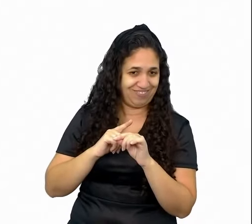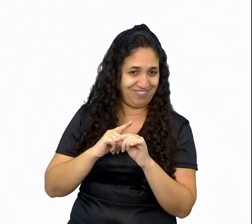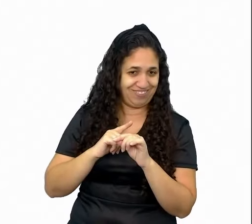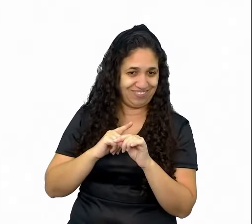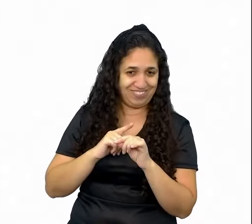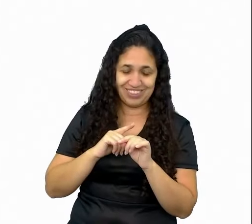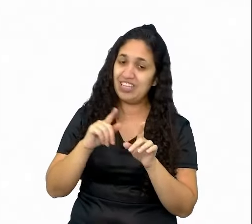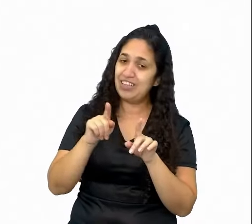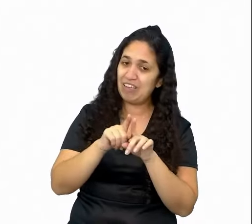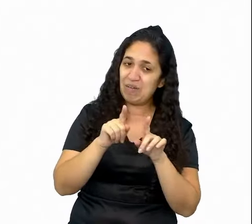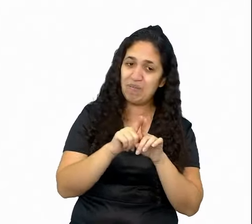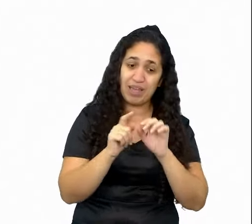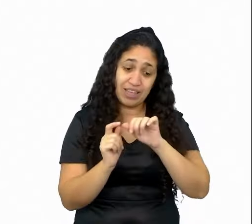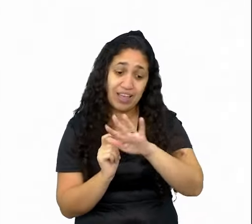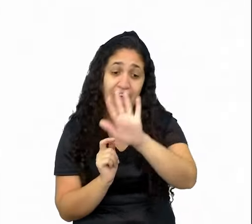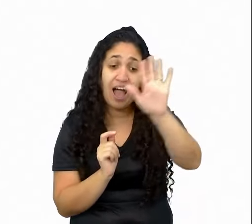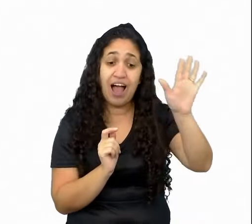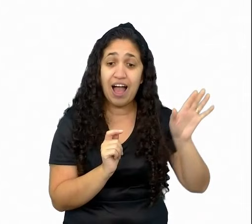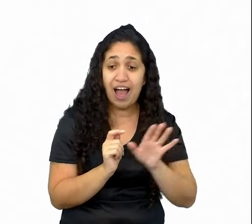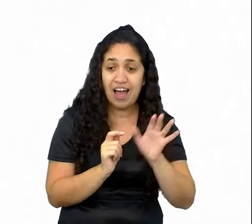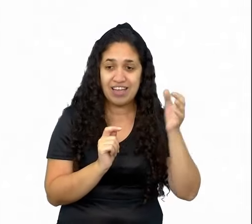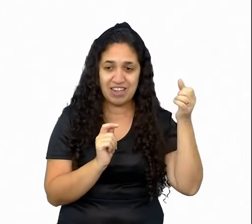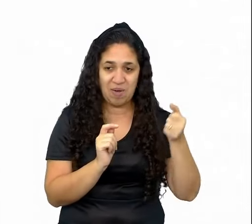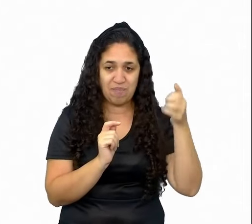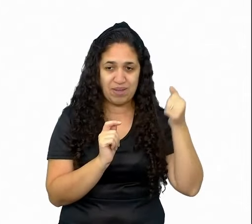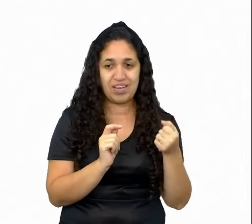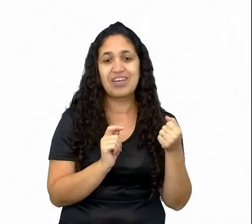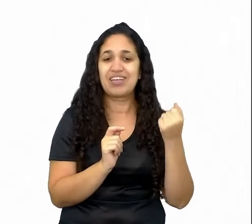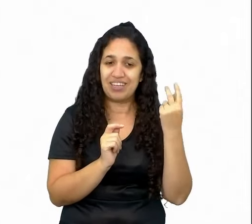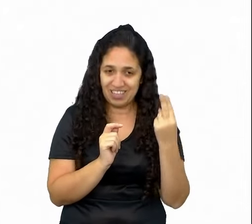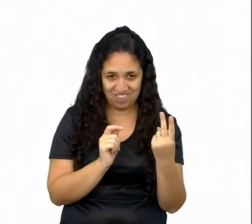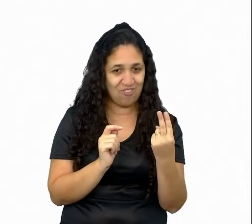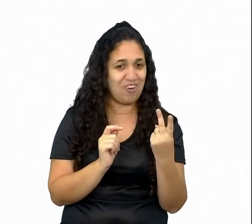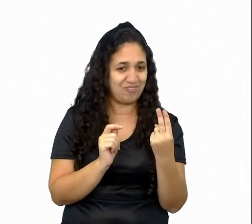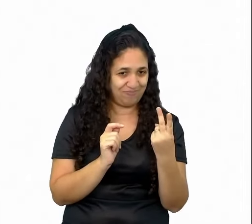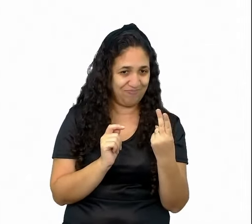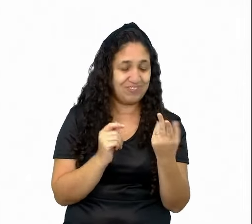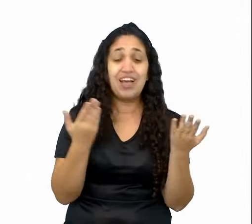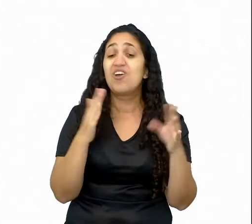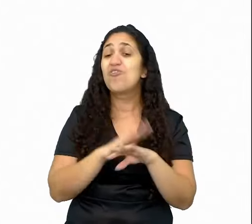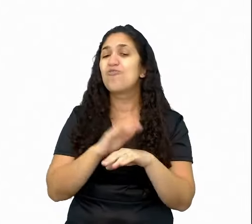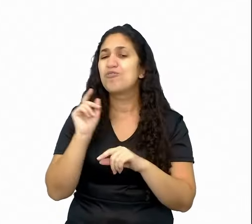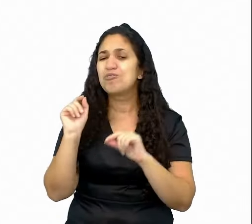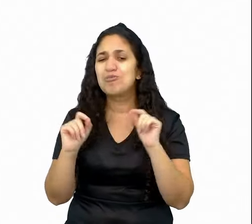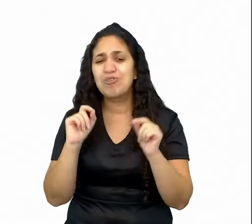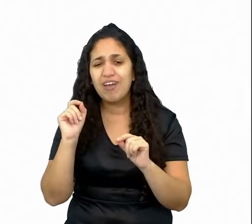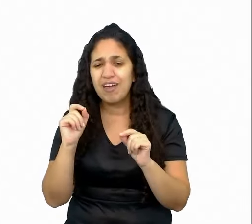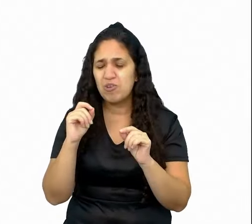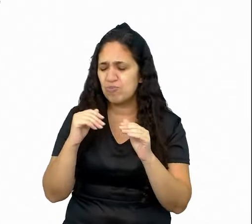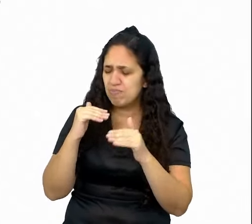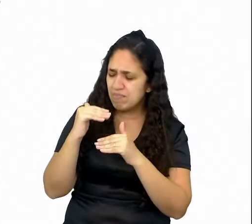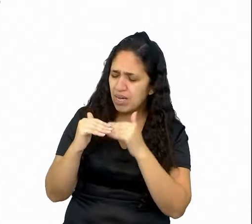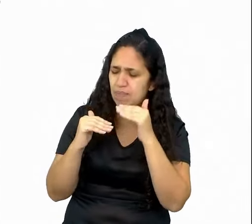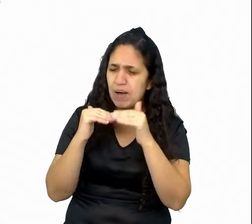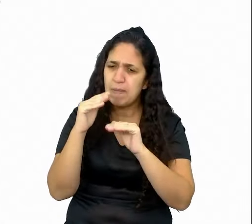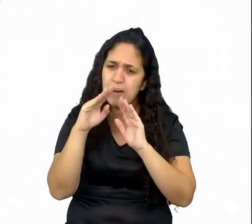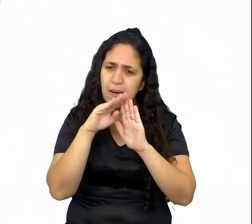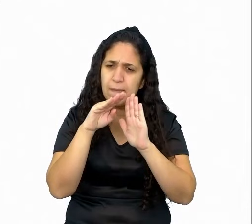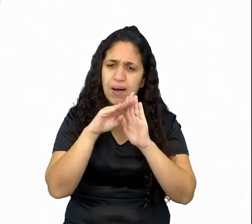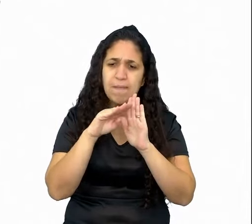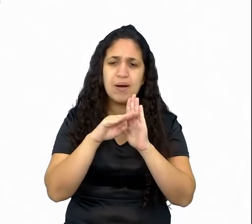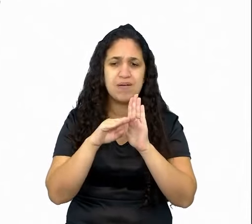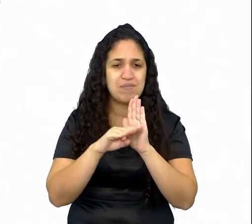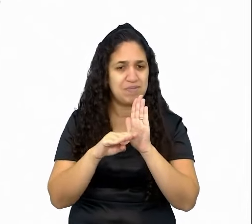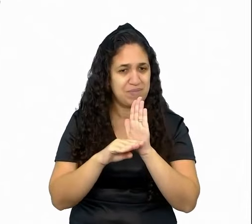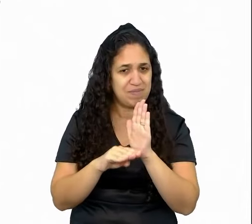Consequentemente, também a área branca é a mesma, né? Então, eu fiz ali o quê? Eu fiz um passo a passo. Ó,